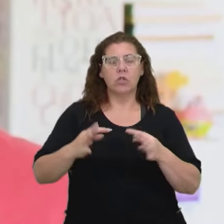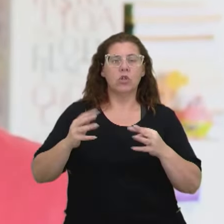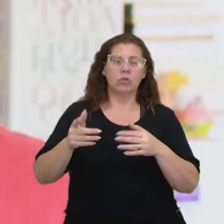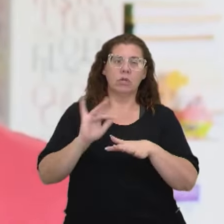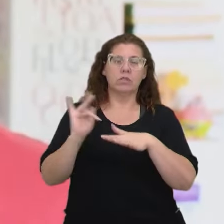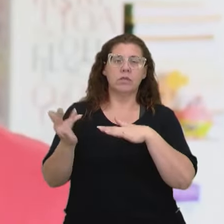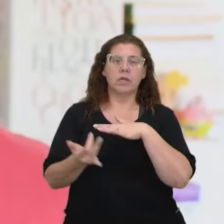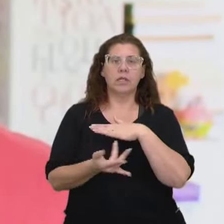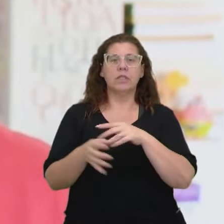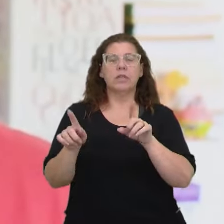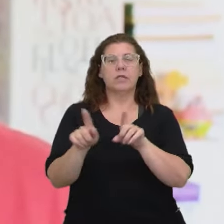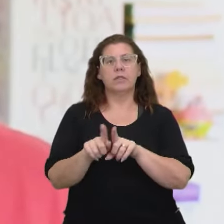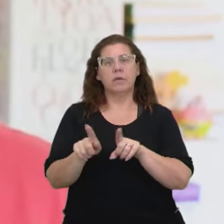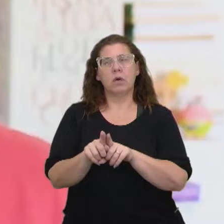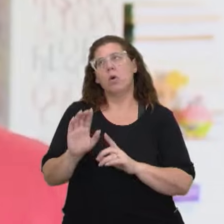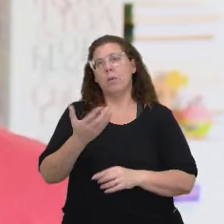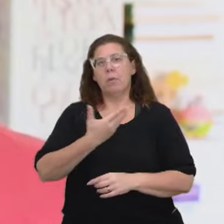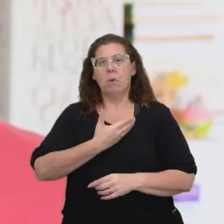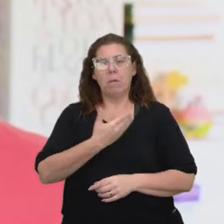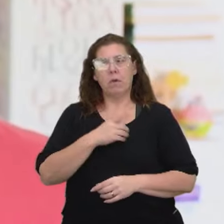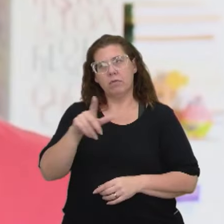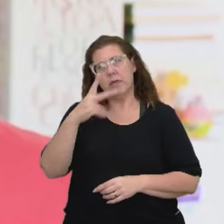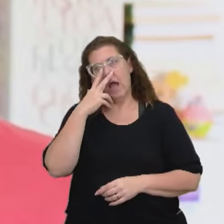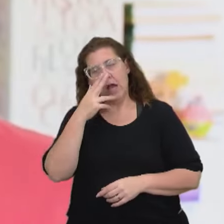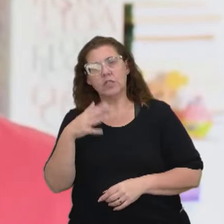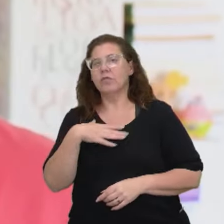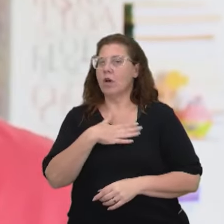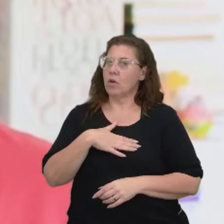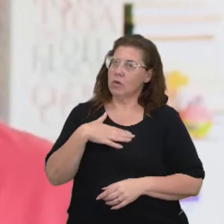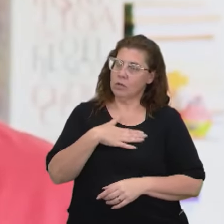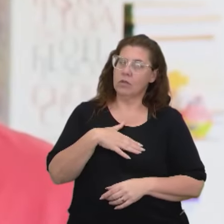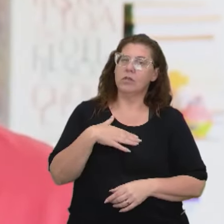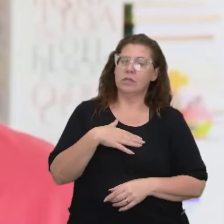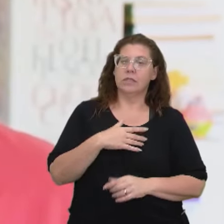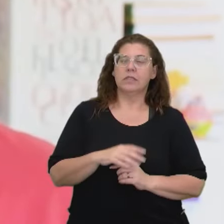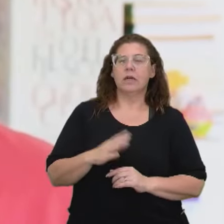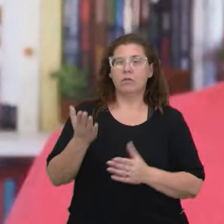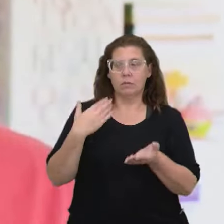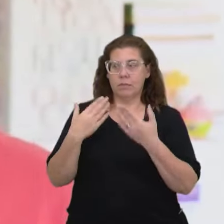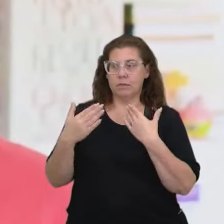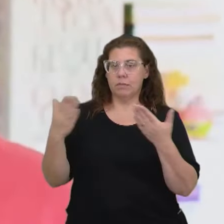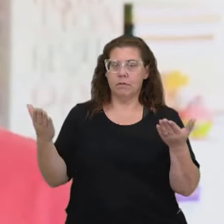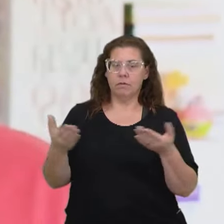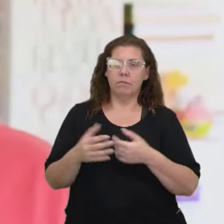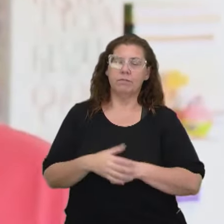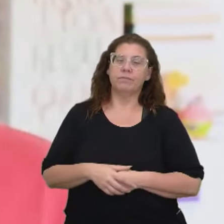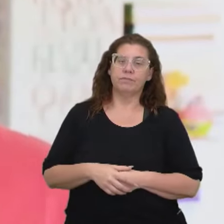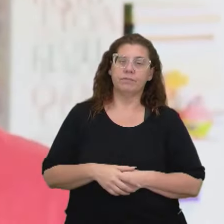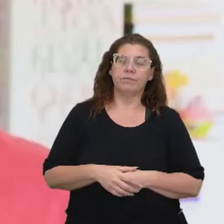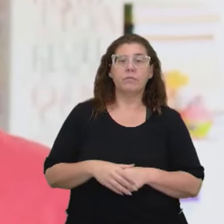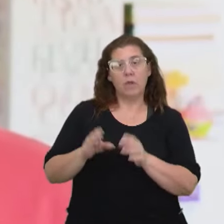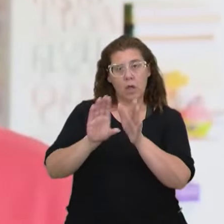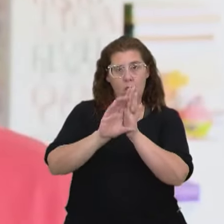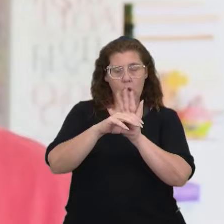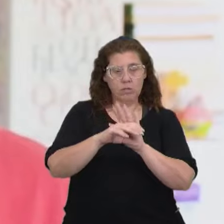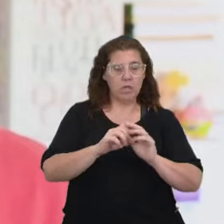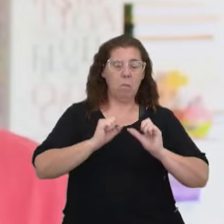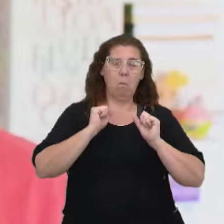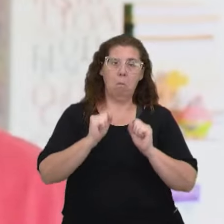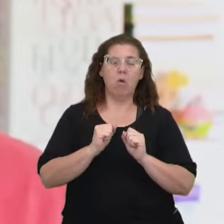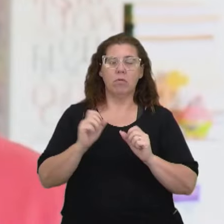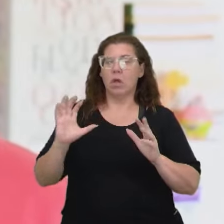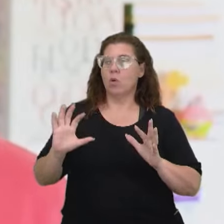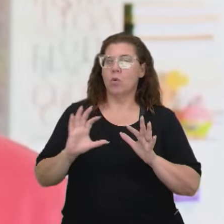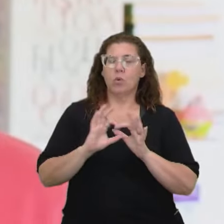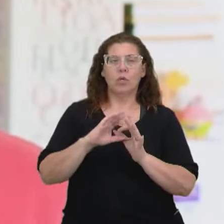redes sociais ou com aquele seu amigo que você acha que vai se interessar pelo que a gente conversar aqui hoje. Para o Foucault, o conceito de poder não está